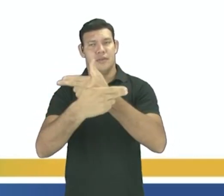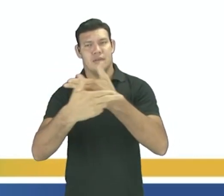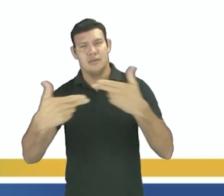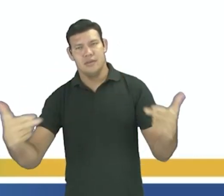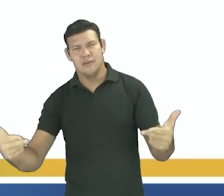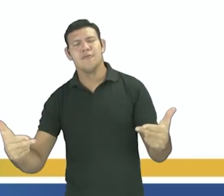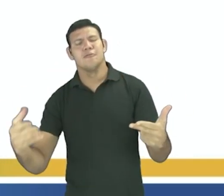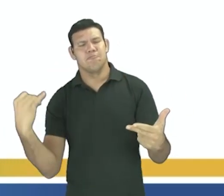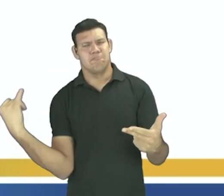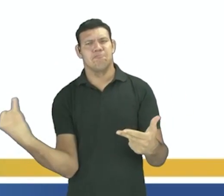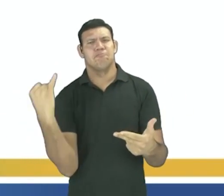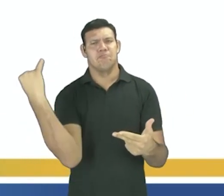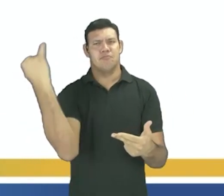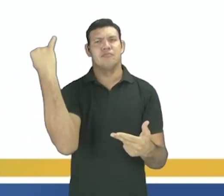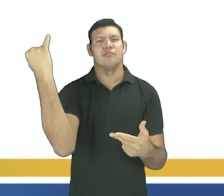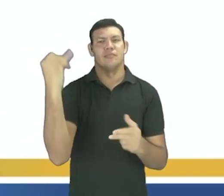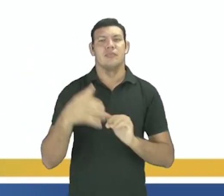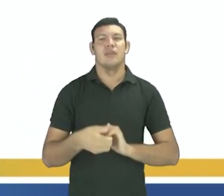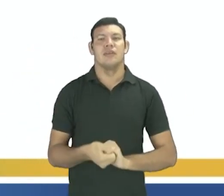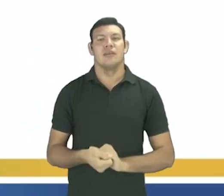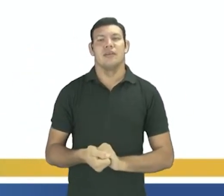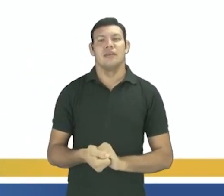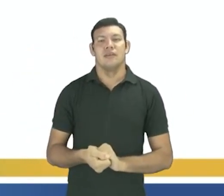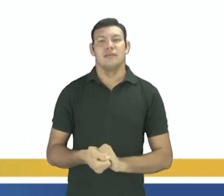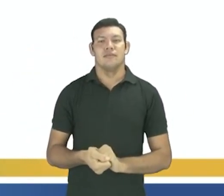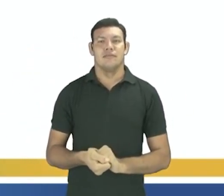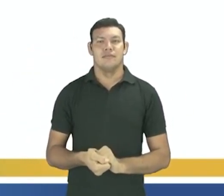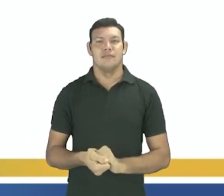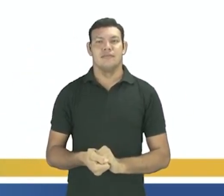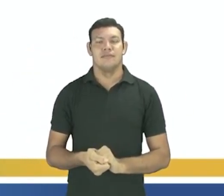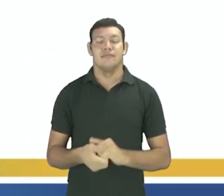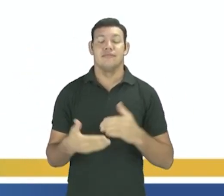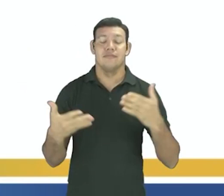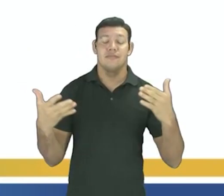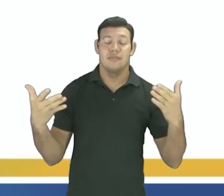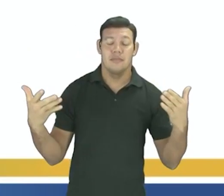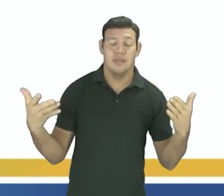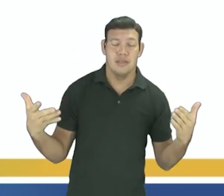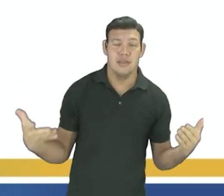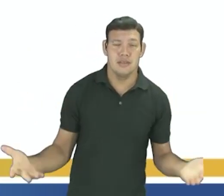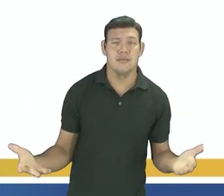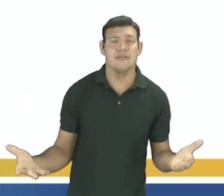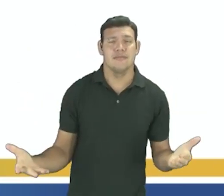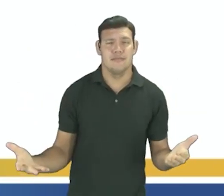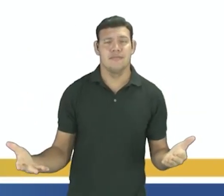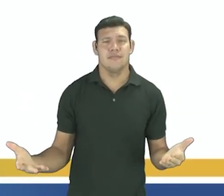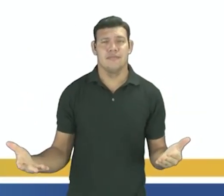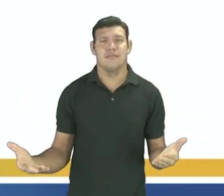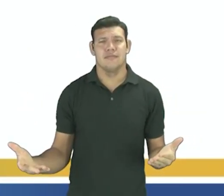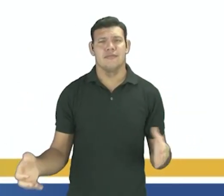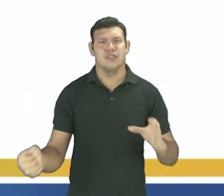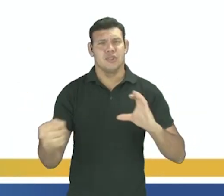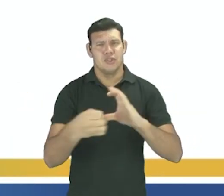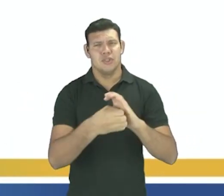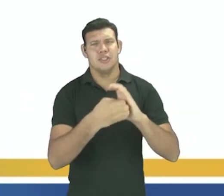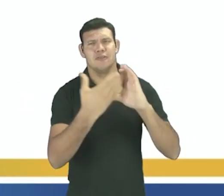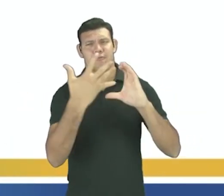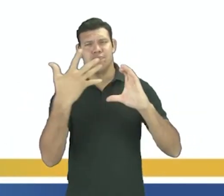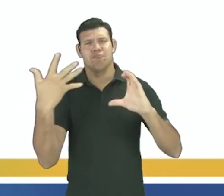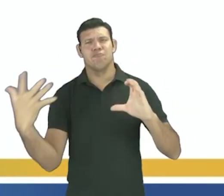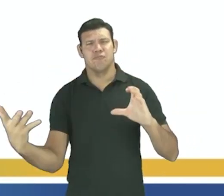papel muito relevante. Entretanto, sabem-se vocês que mesmo com as suas características